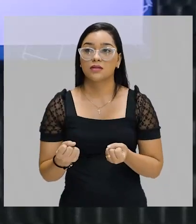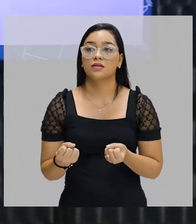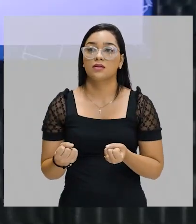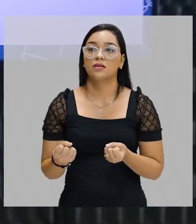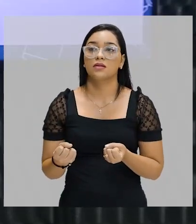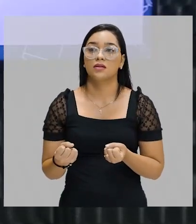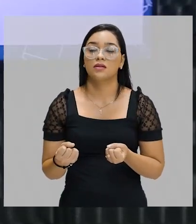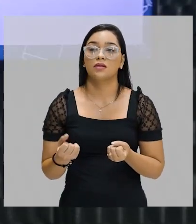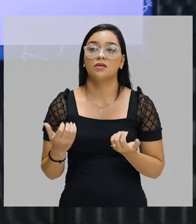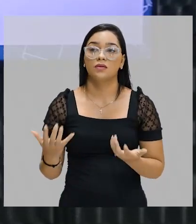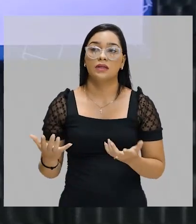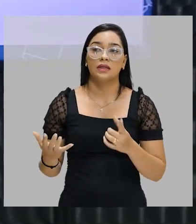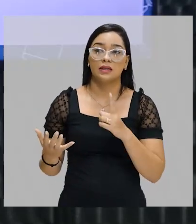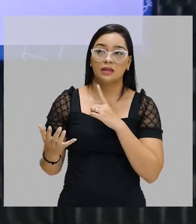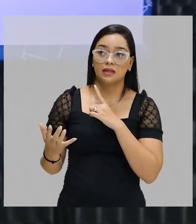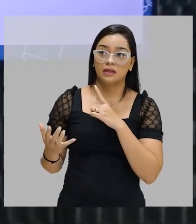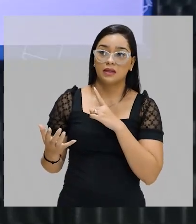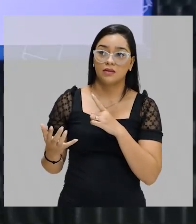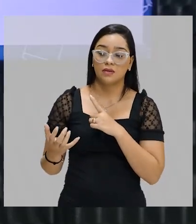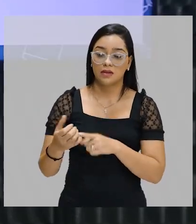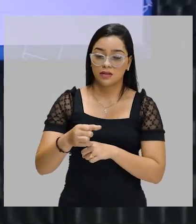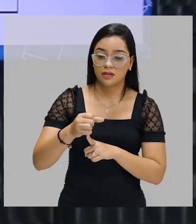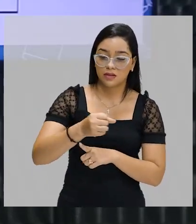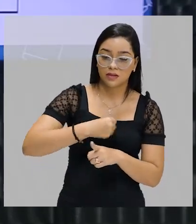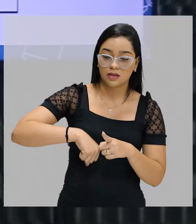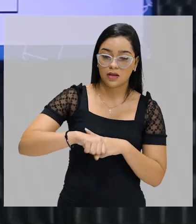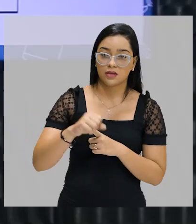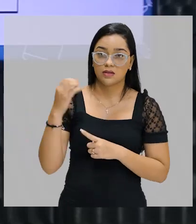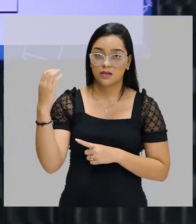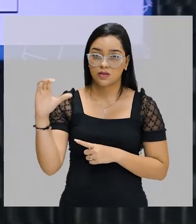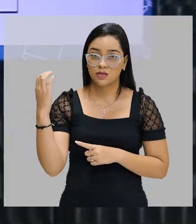certo? Pela sociedade científica, né?